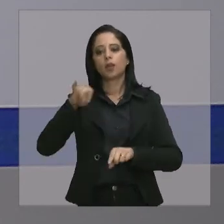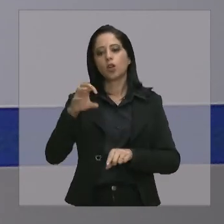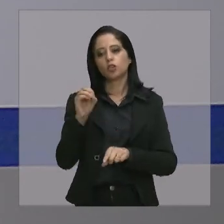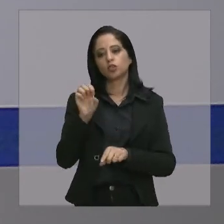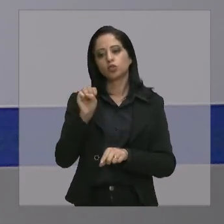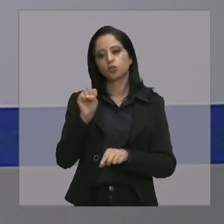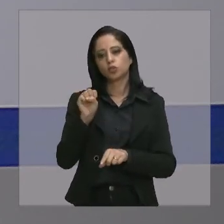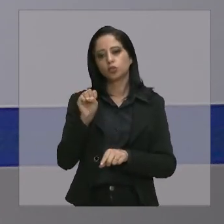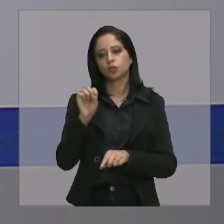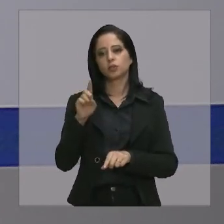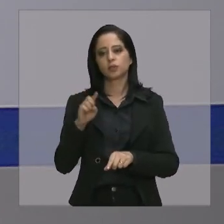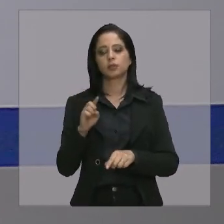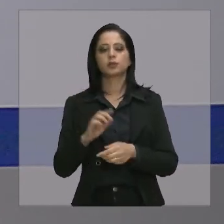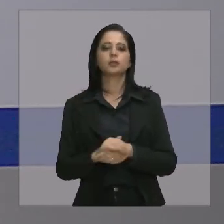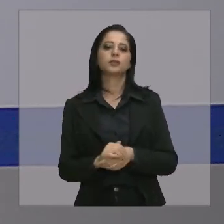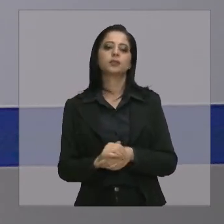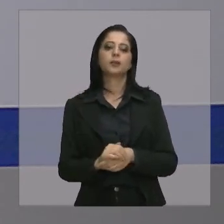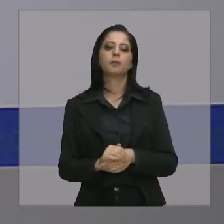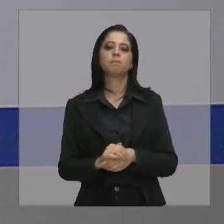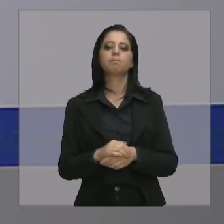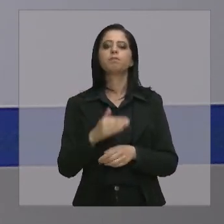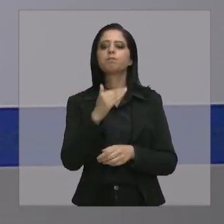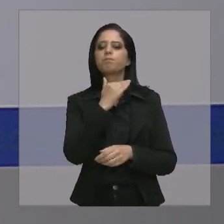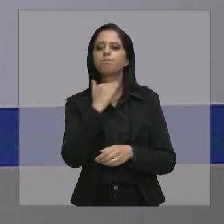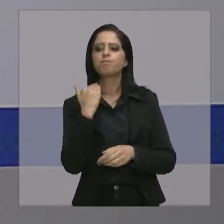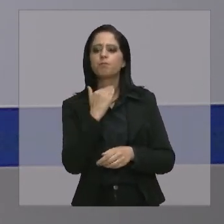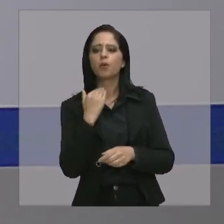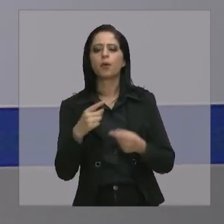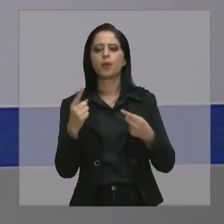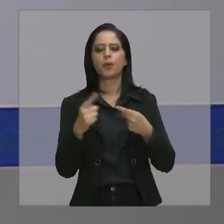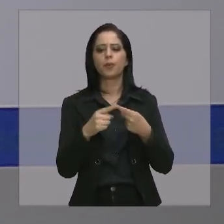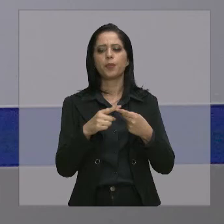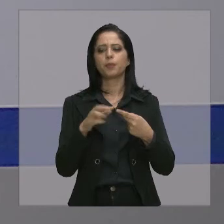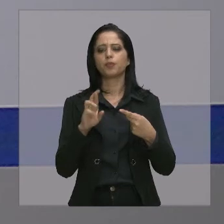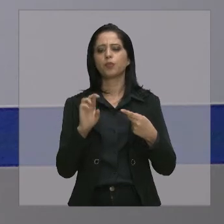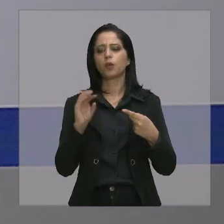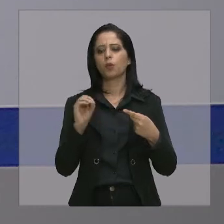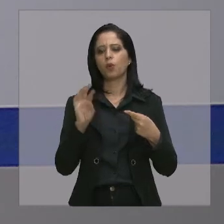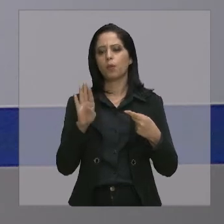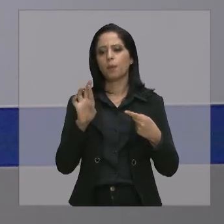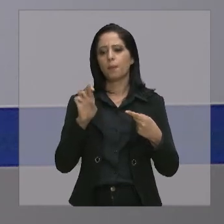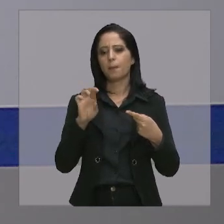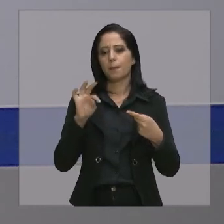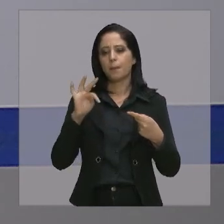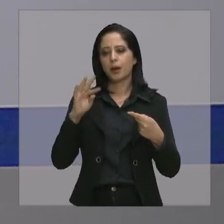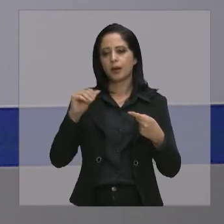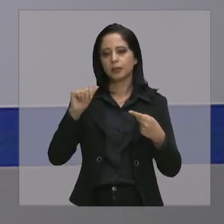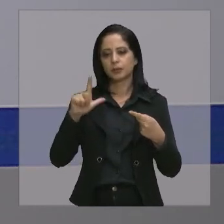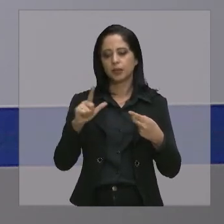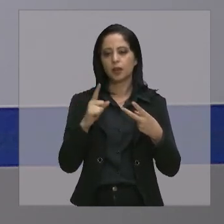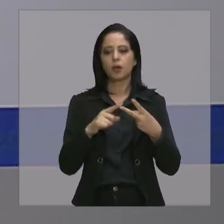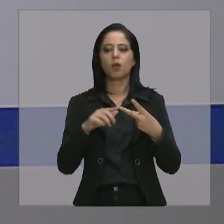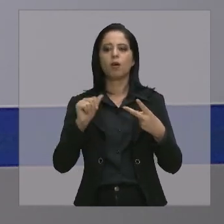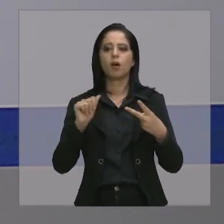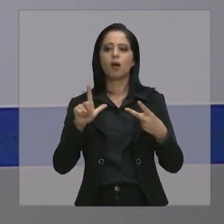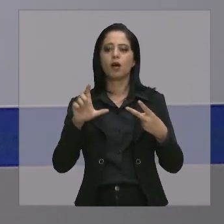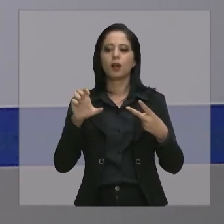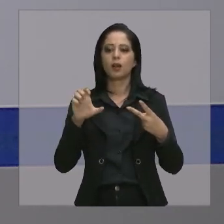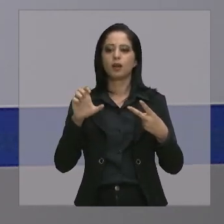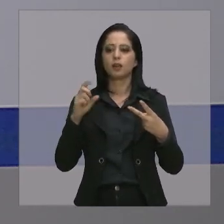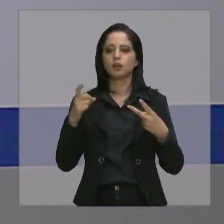Pelo passamento do senhor Obertal Pereira Alves, Alexandre Cardoso Castro, conhecido como